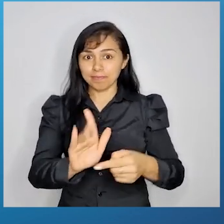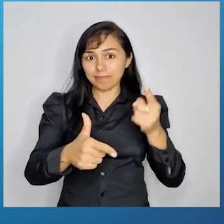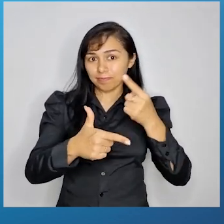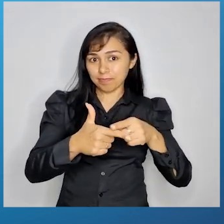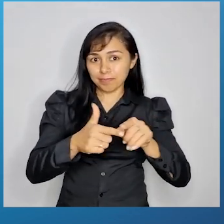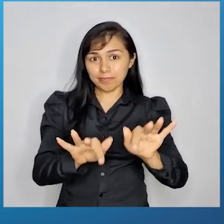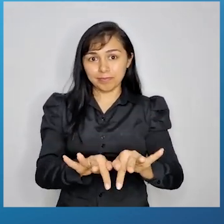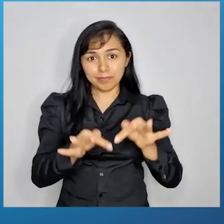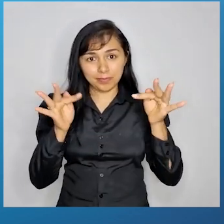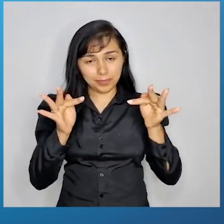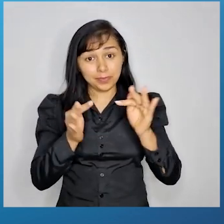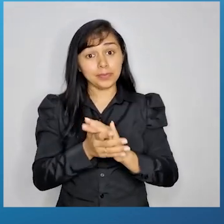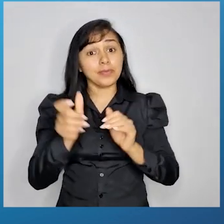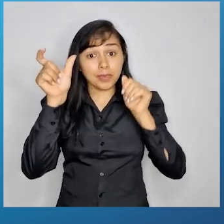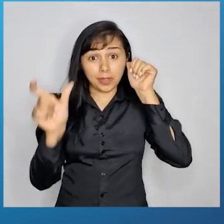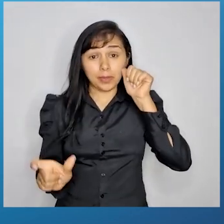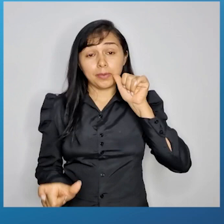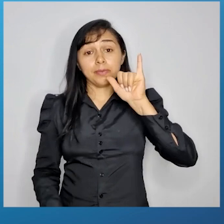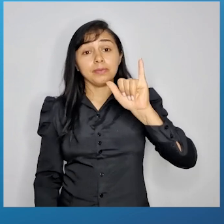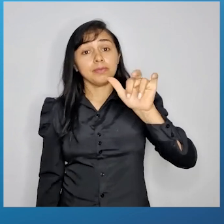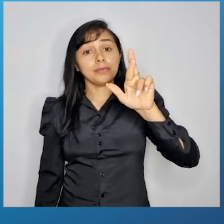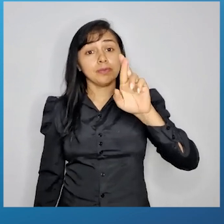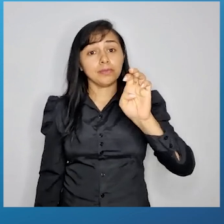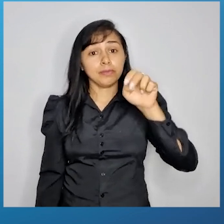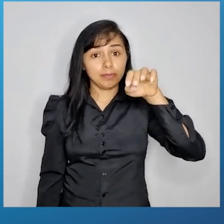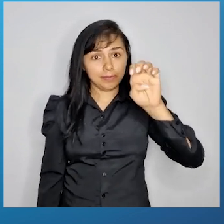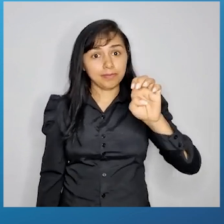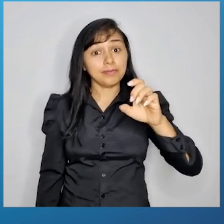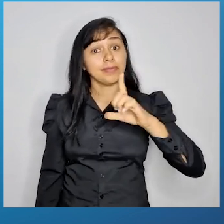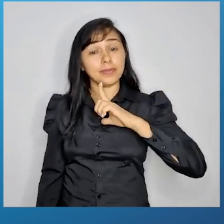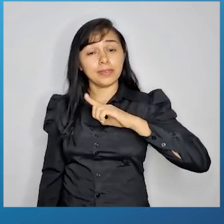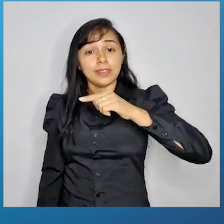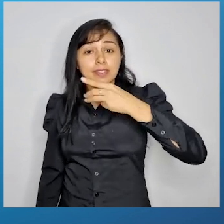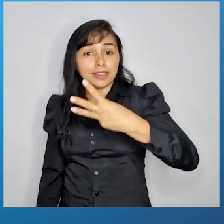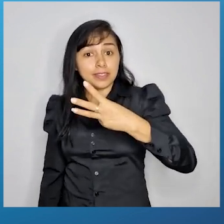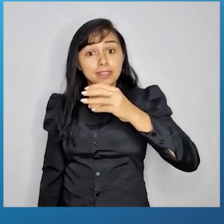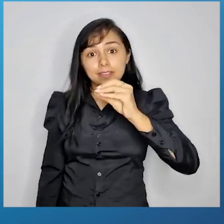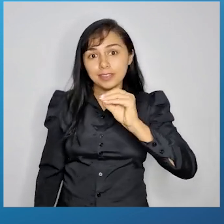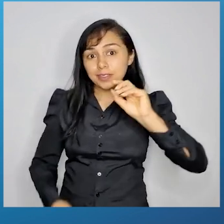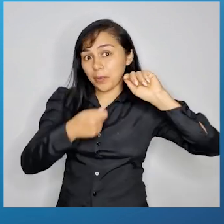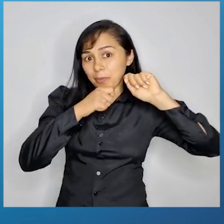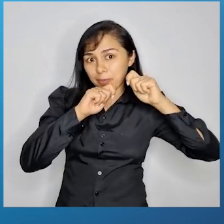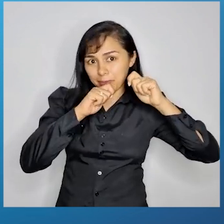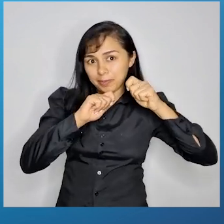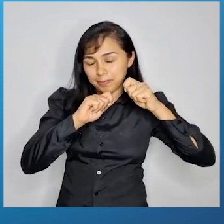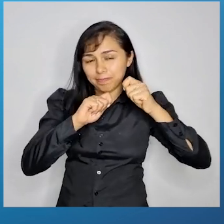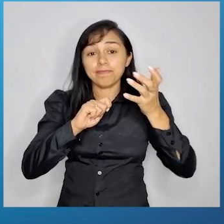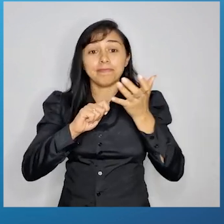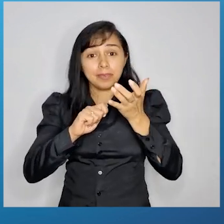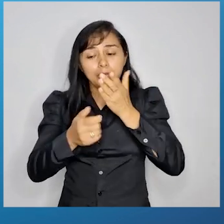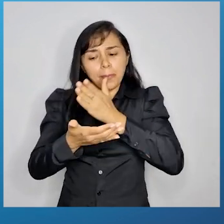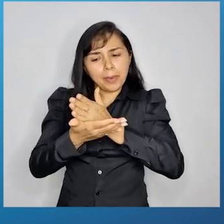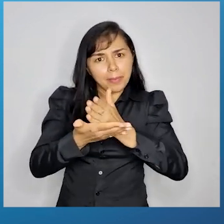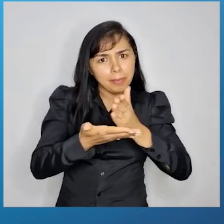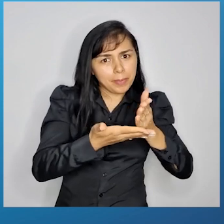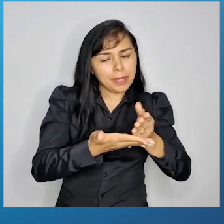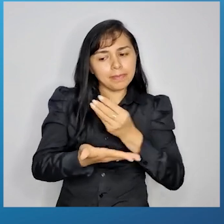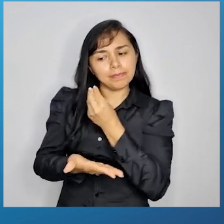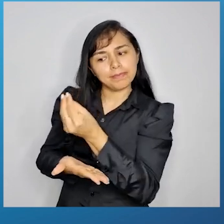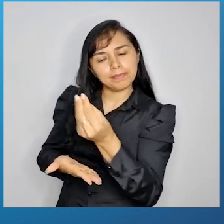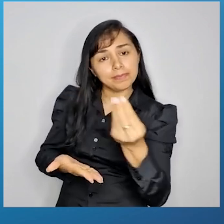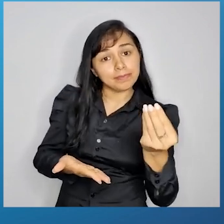bem simples. Irene tem 30 bombons para repartir igualmente entre seus 5